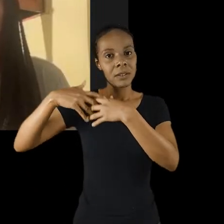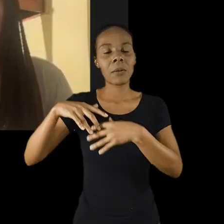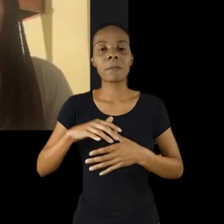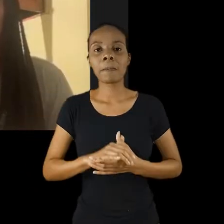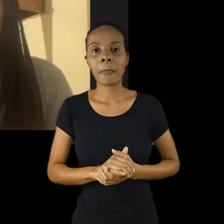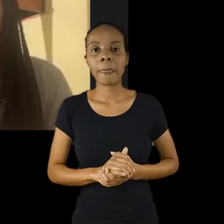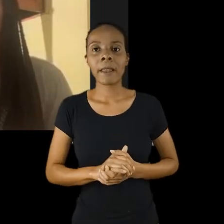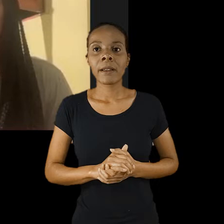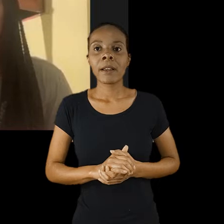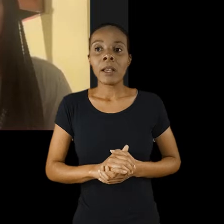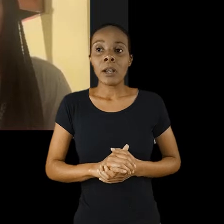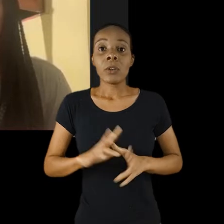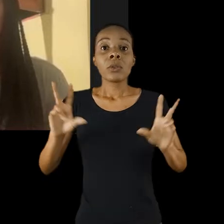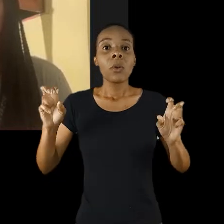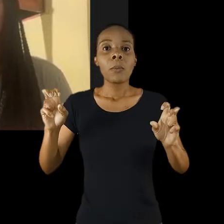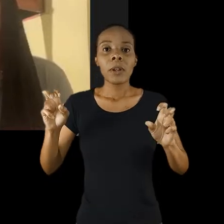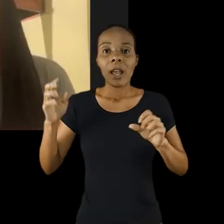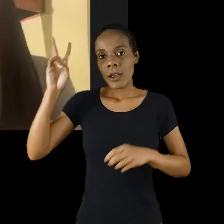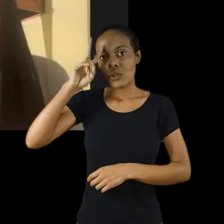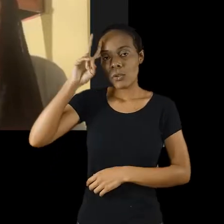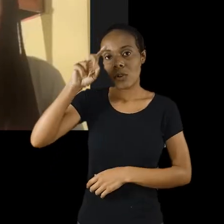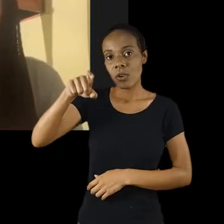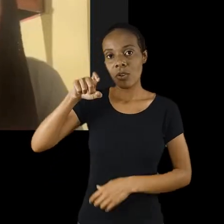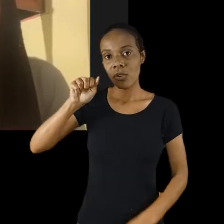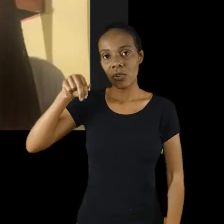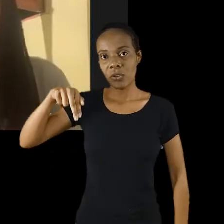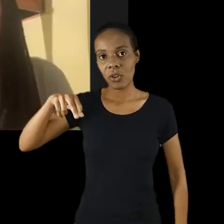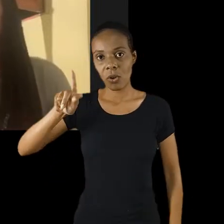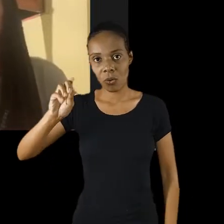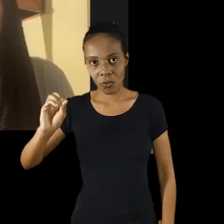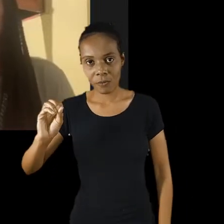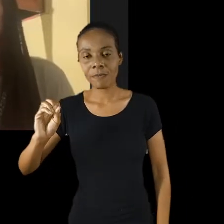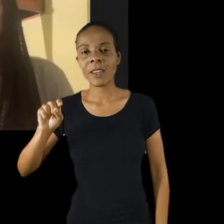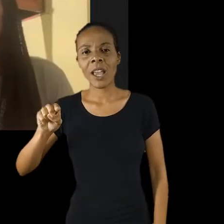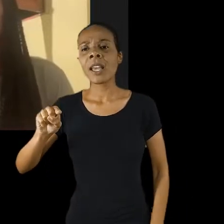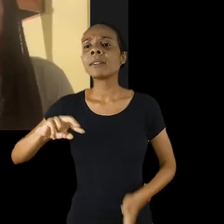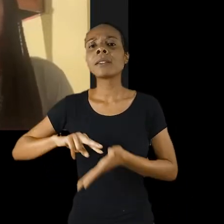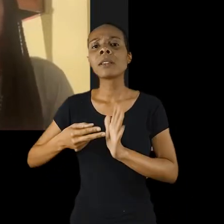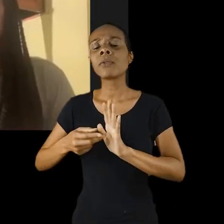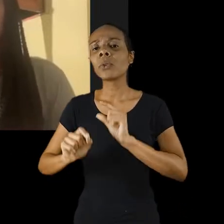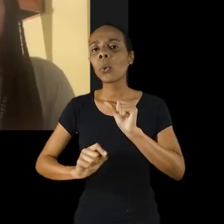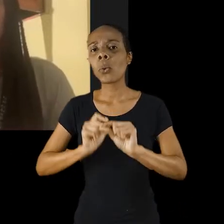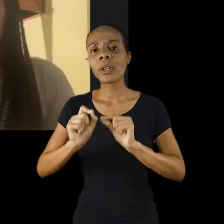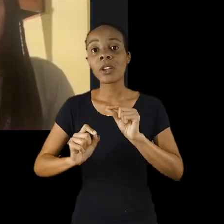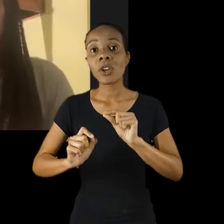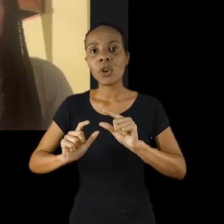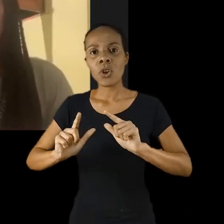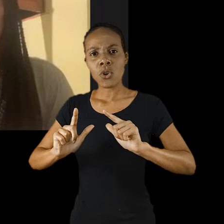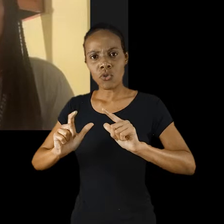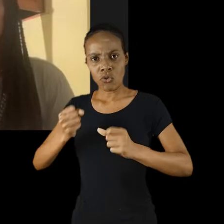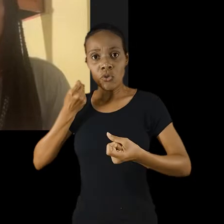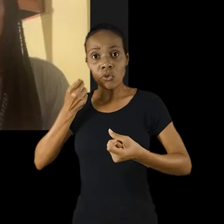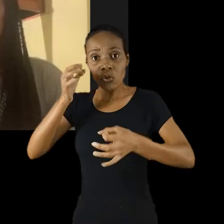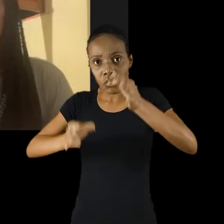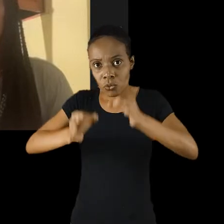numa história de Xangô. E, assim, Xangô, para mim, ele é sinônimo muito de justiça, mas também muito de amor. Xangô que me ensinou